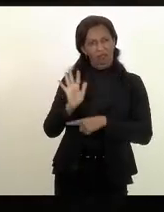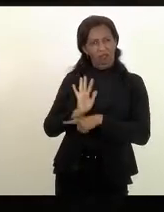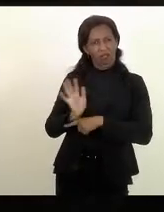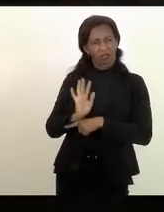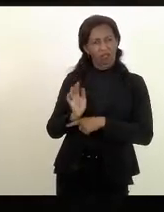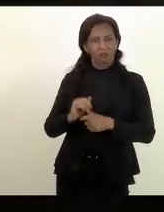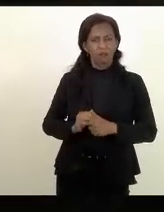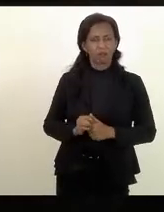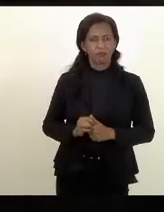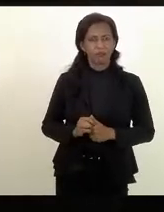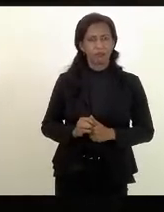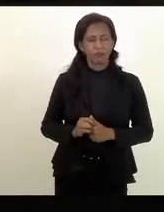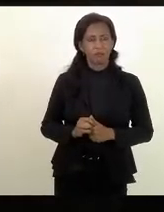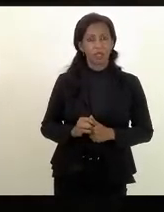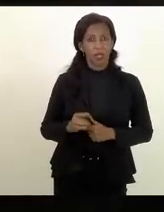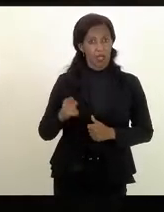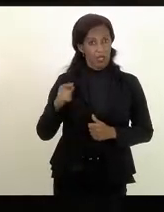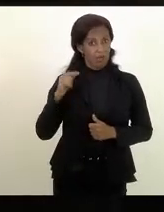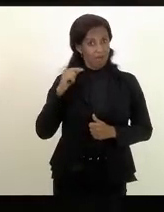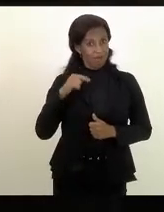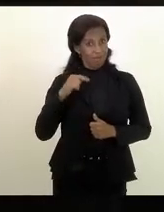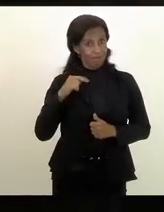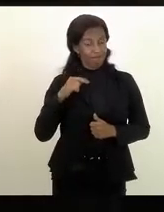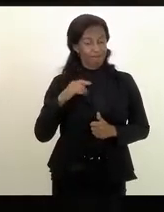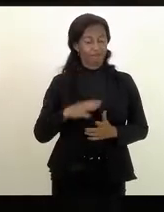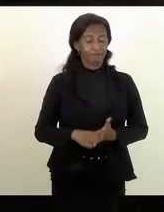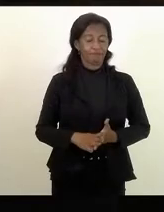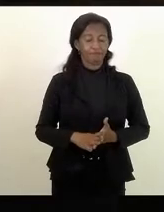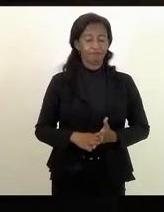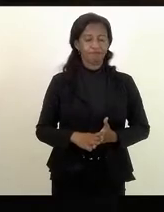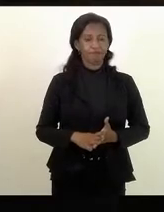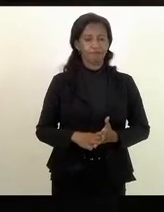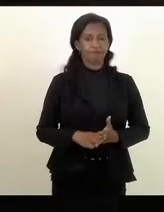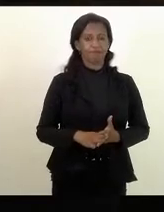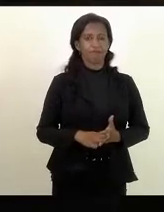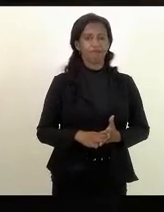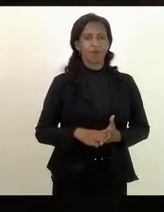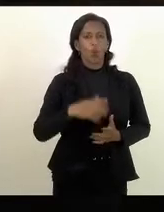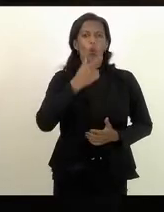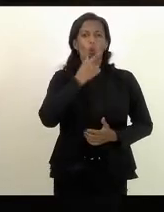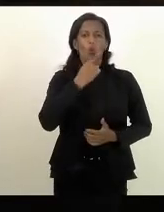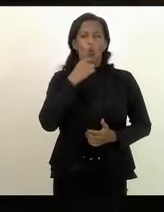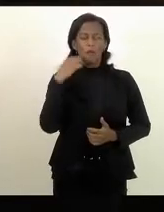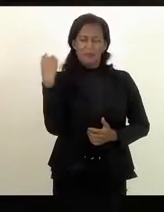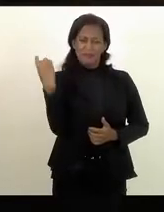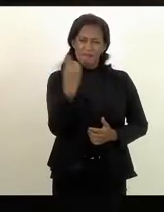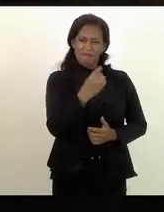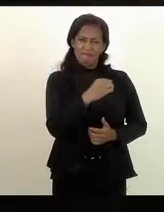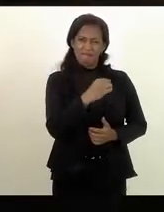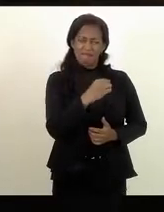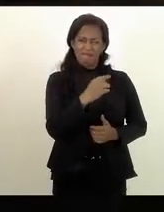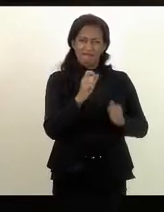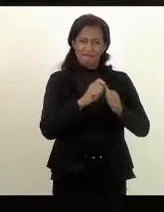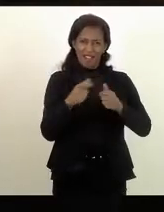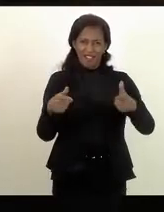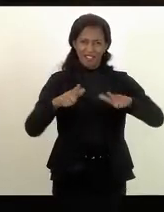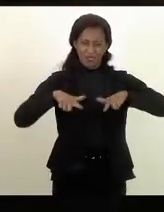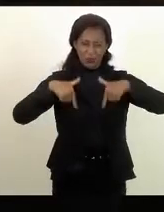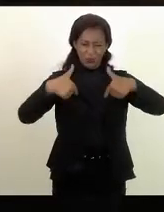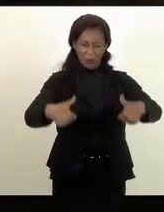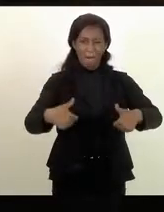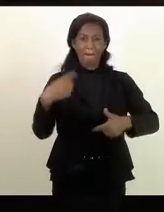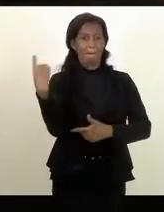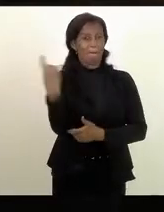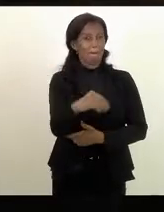e nesse contexto eu quero dizer que um homem que faz isso bate duas vezes porque bate